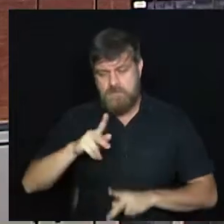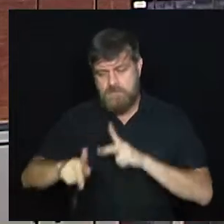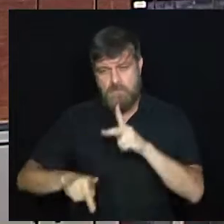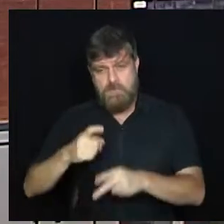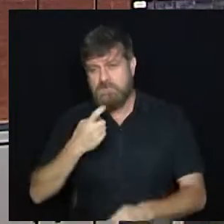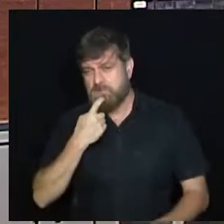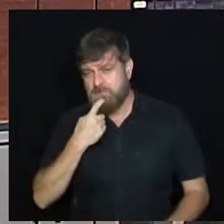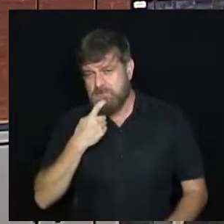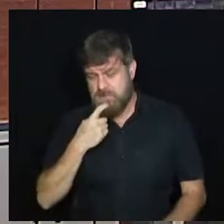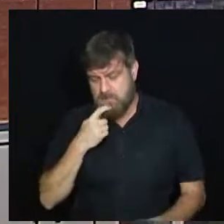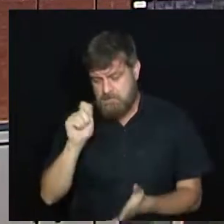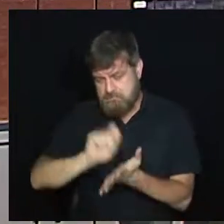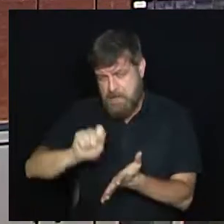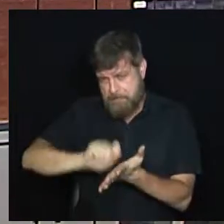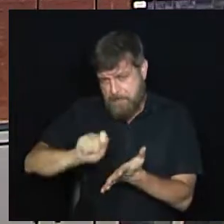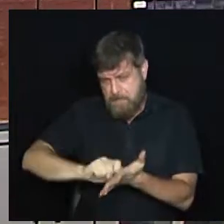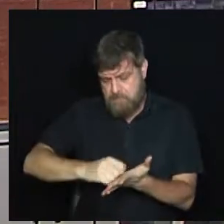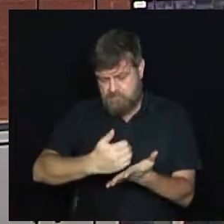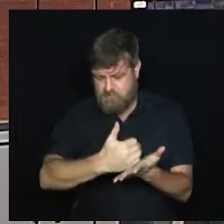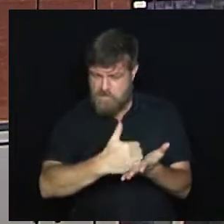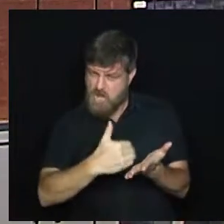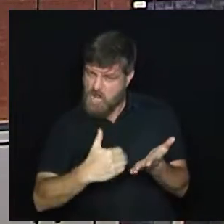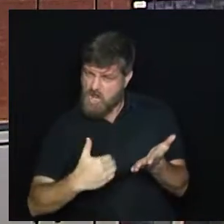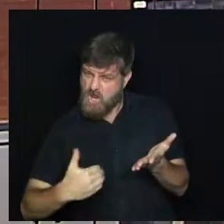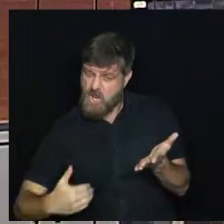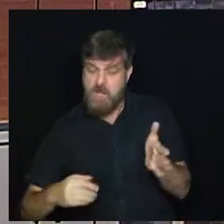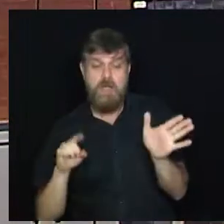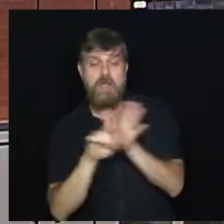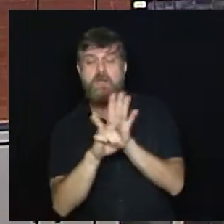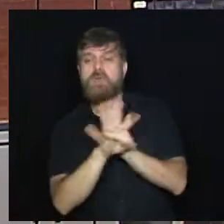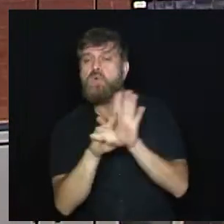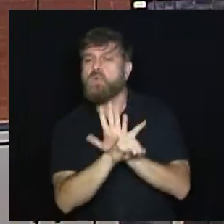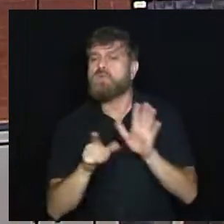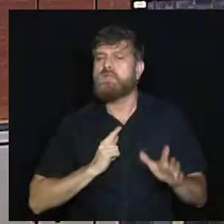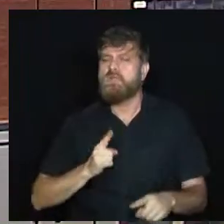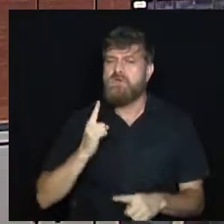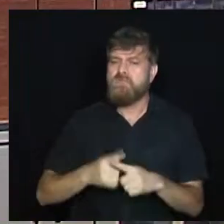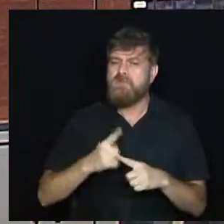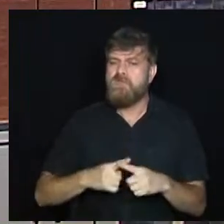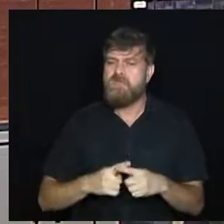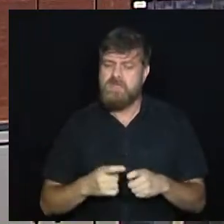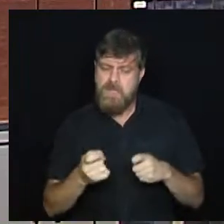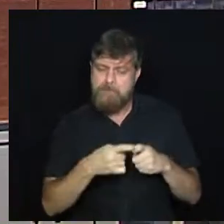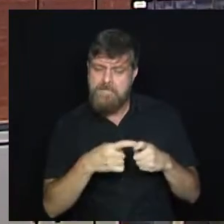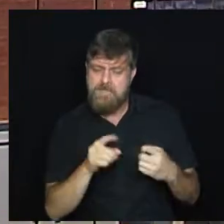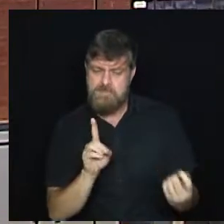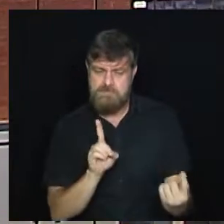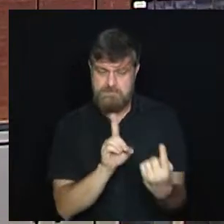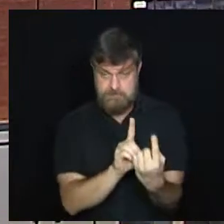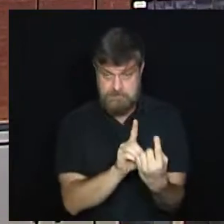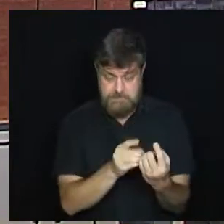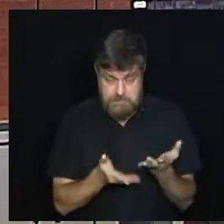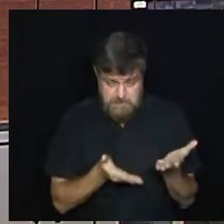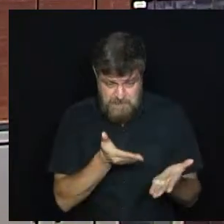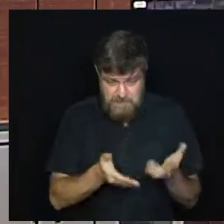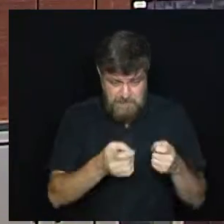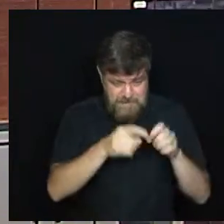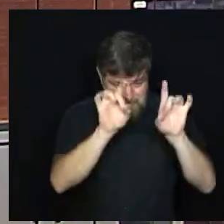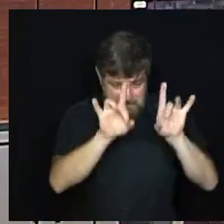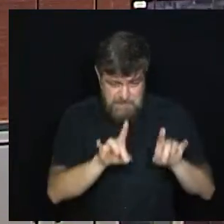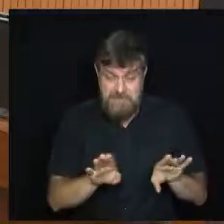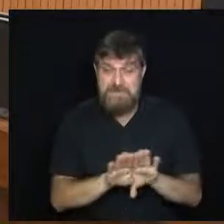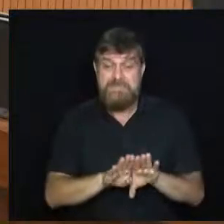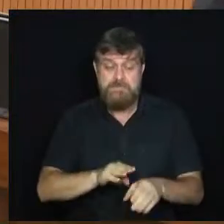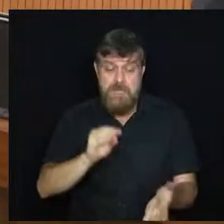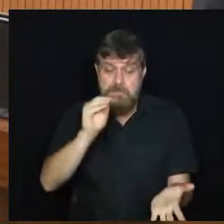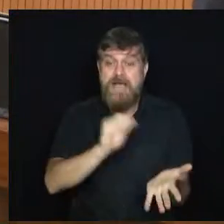apresentou diversos requerimentos solicitando informações sobre diferentes exames, especialidades médicas e